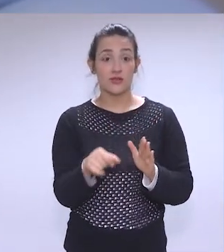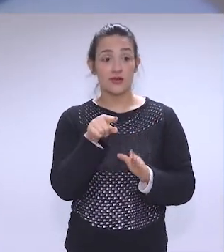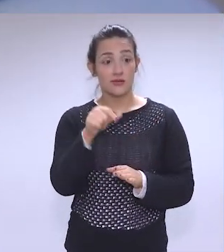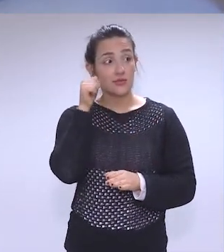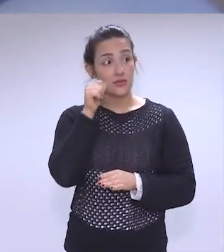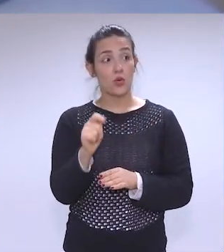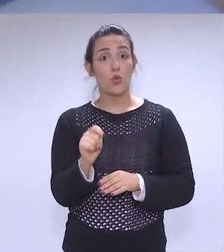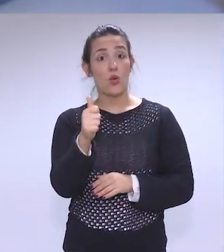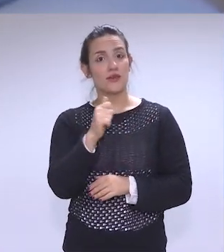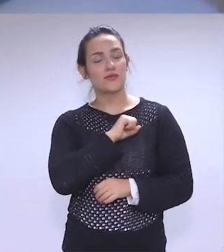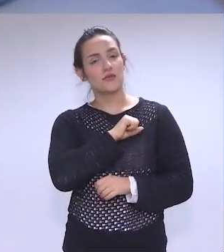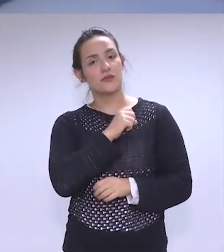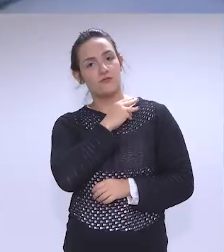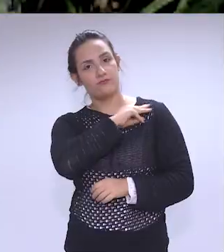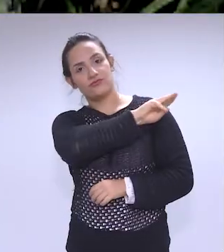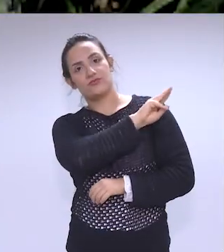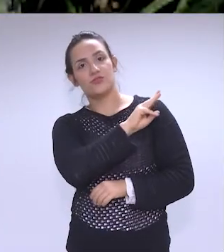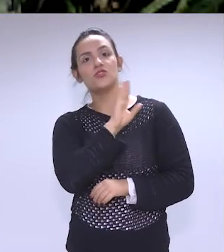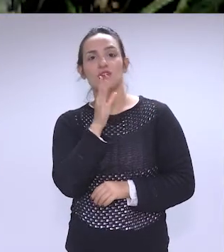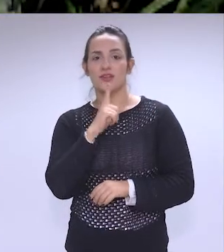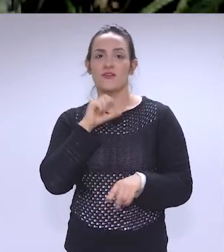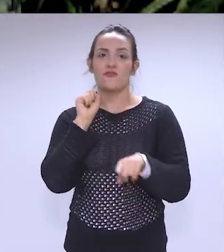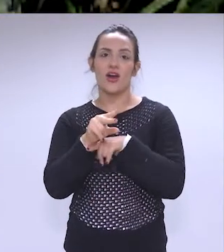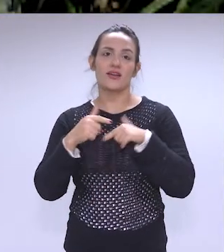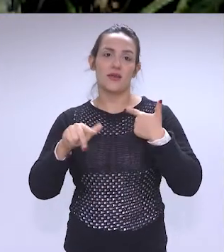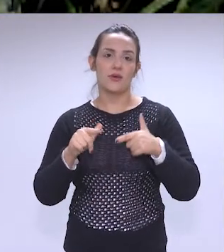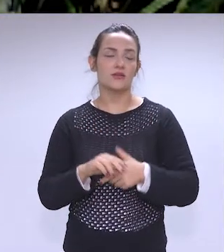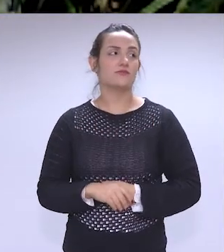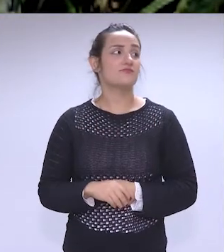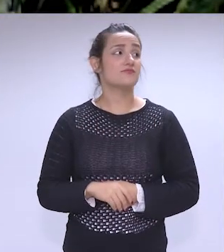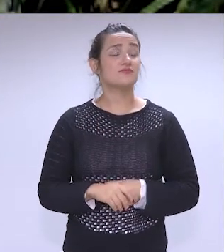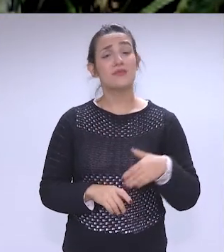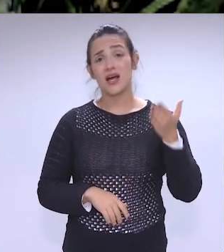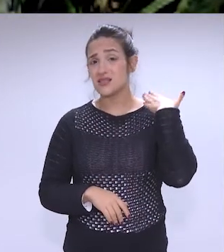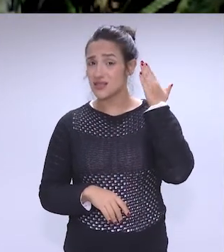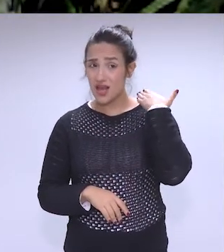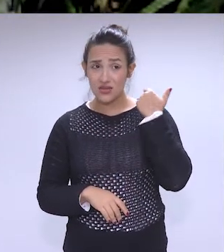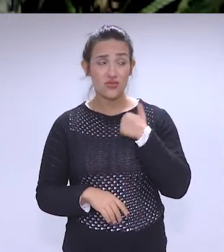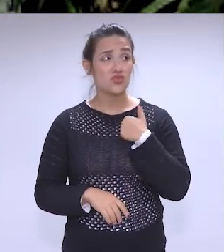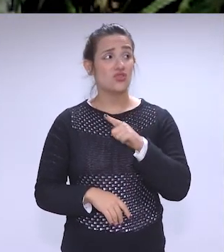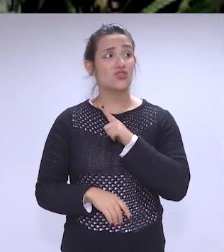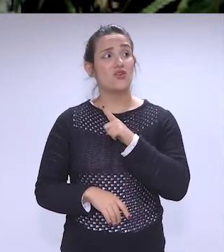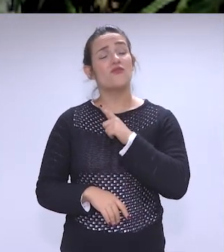ensino médio e já tem um emprego. Eu não tinha plano de fazer uma faculdade,